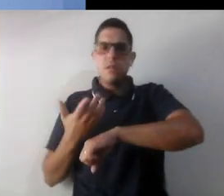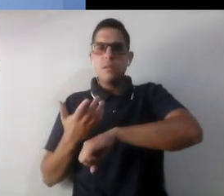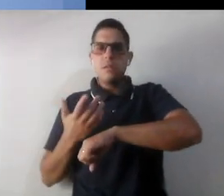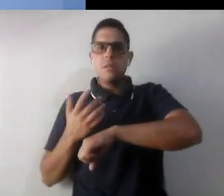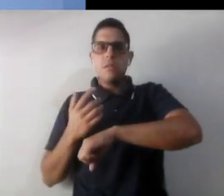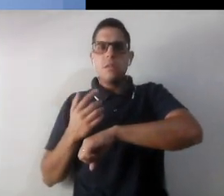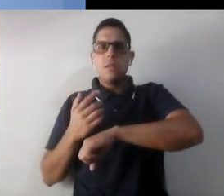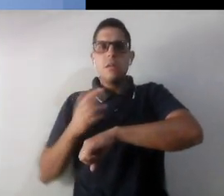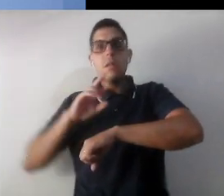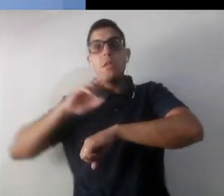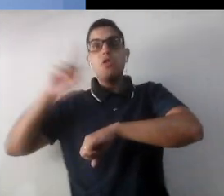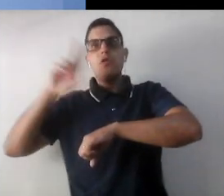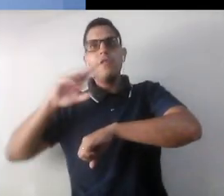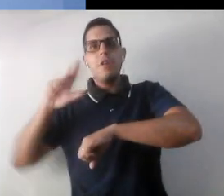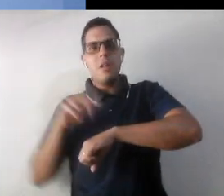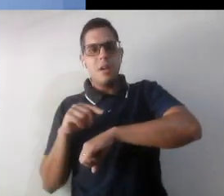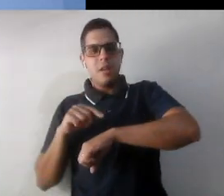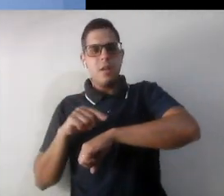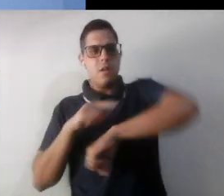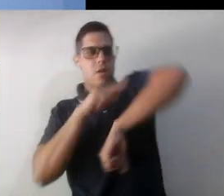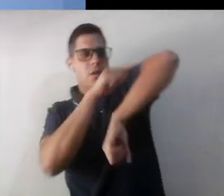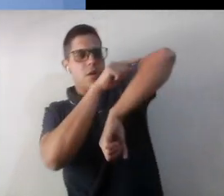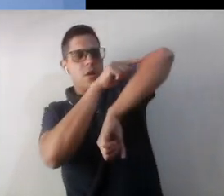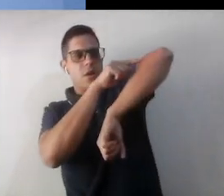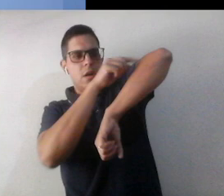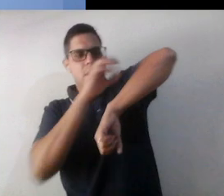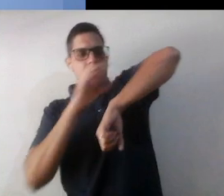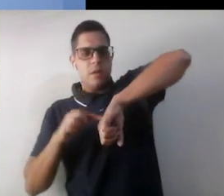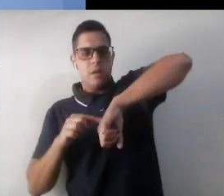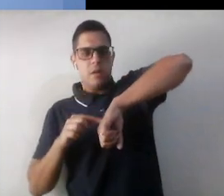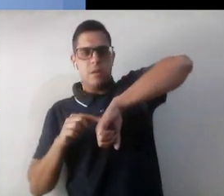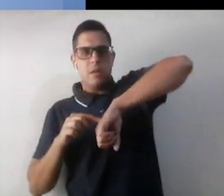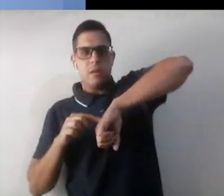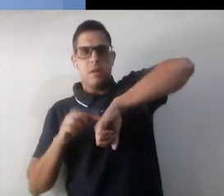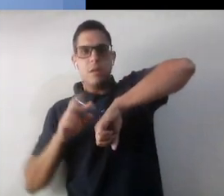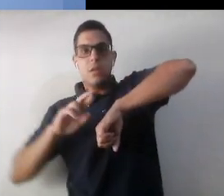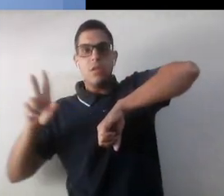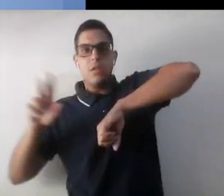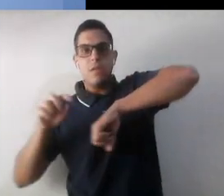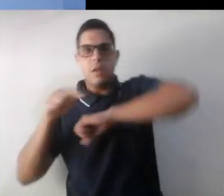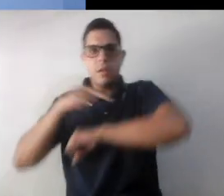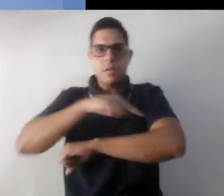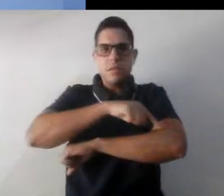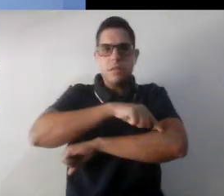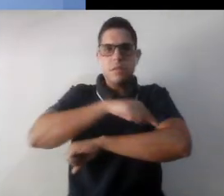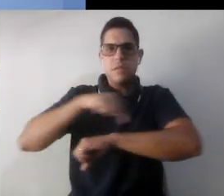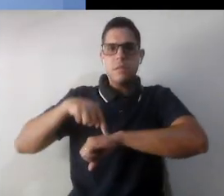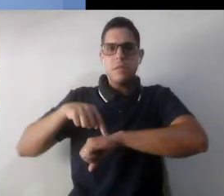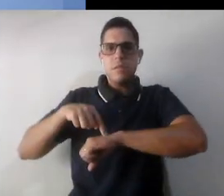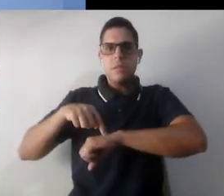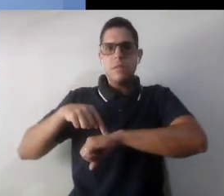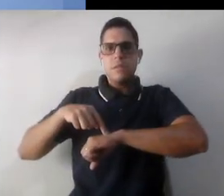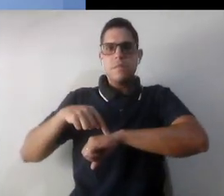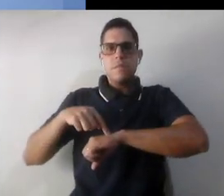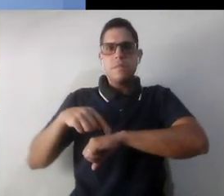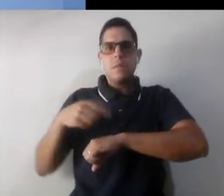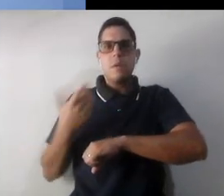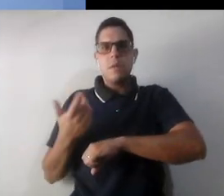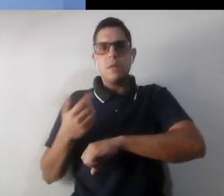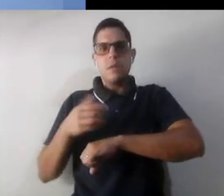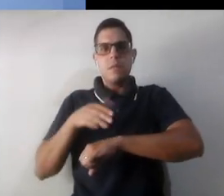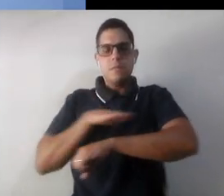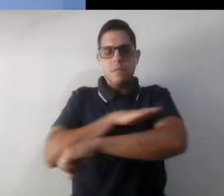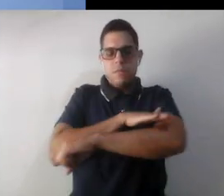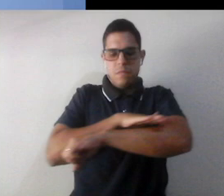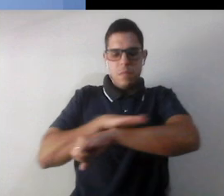inclinação provoca um desvio vertical, alterando a quantificação. Já no caso 3,